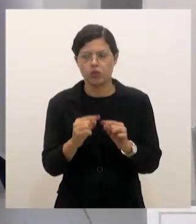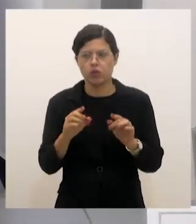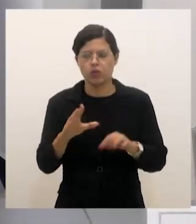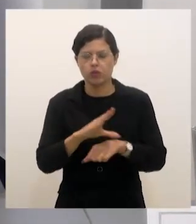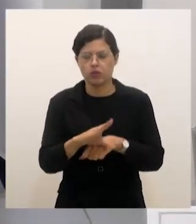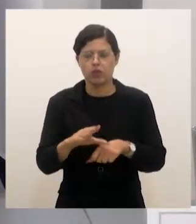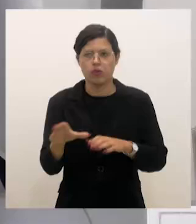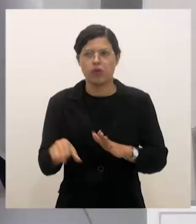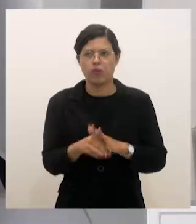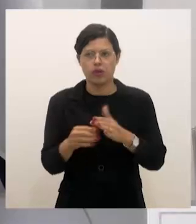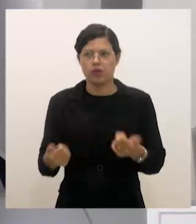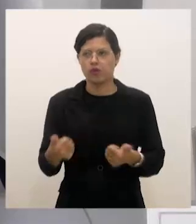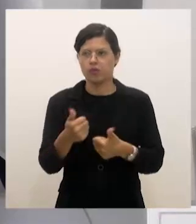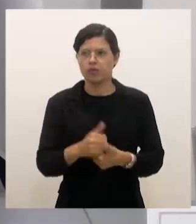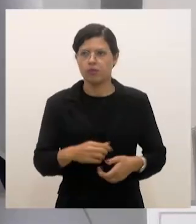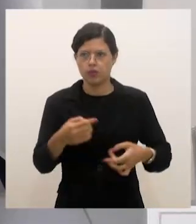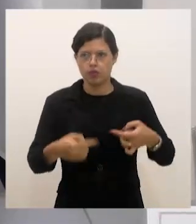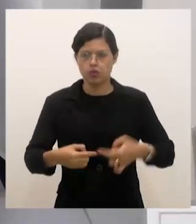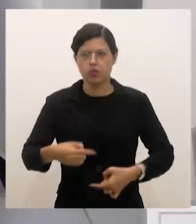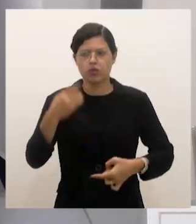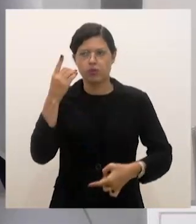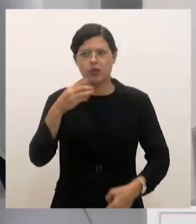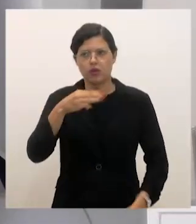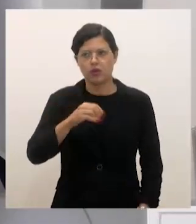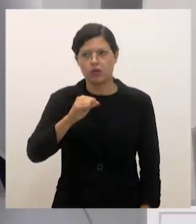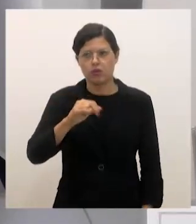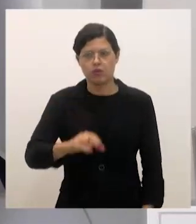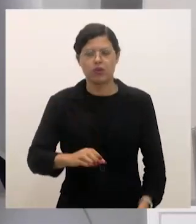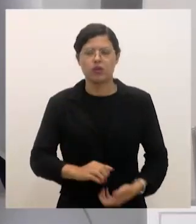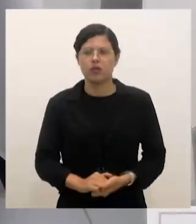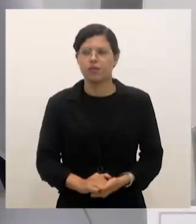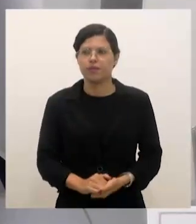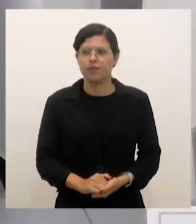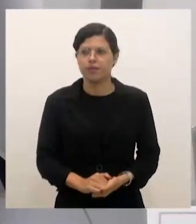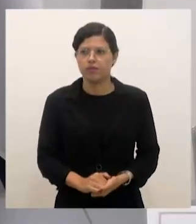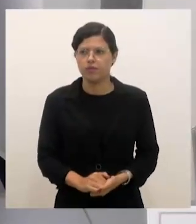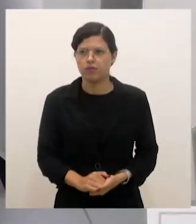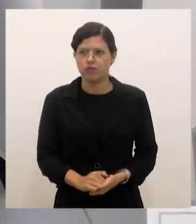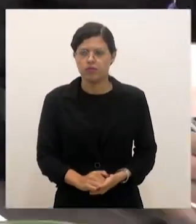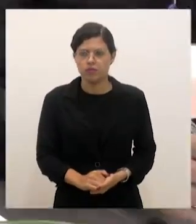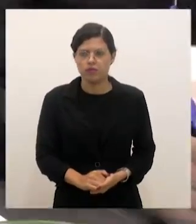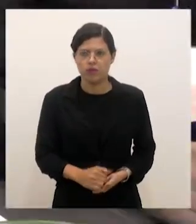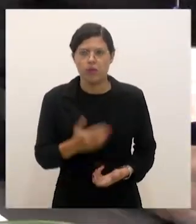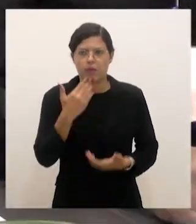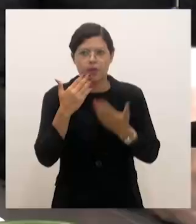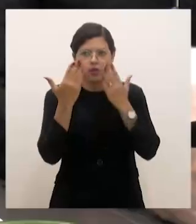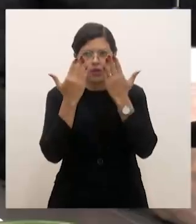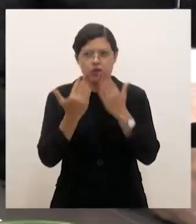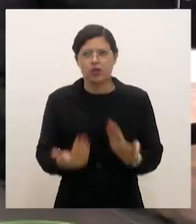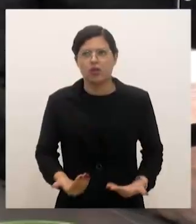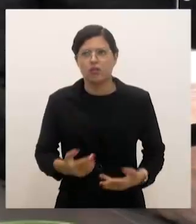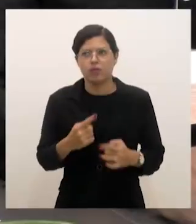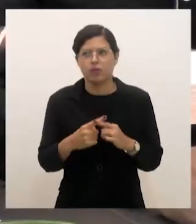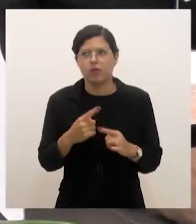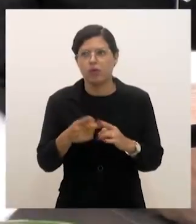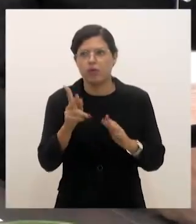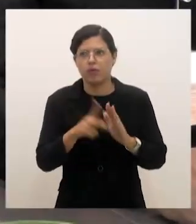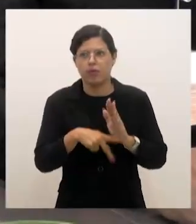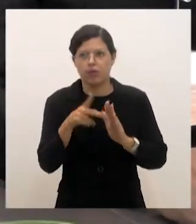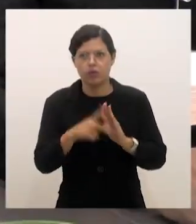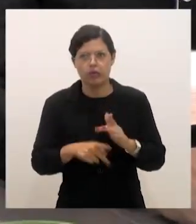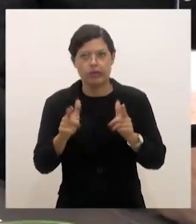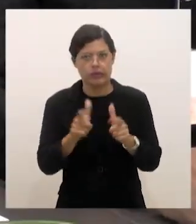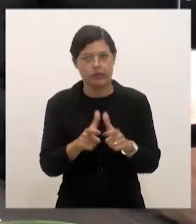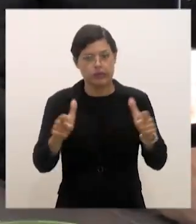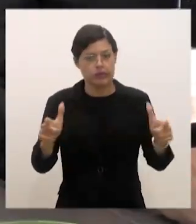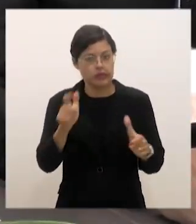emendas, concluindo por substitutivo para discutir, deputado Carlos Mink. Não, se Vossa Excelência permitir, eu pedi vista, porque é um projeto muito amplo,